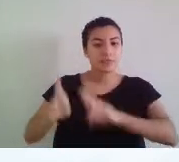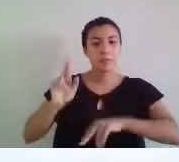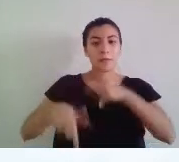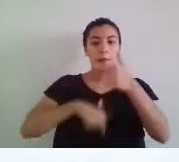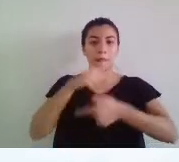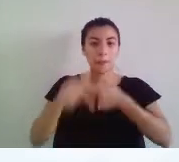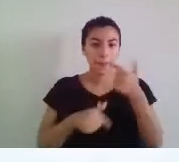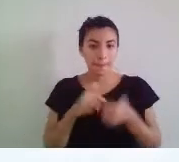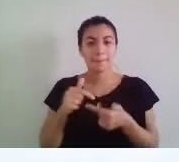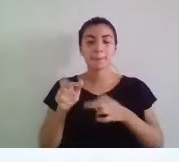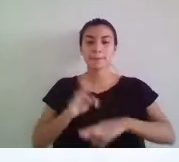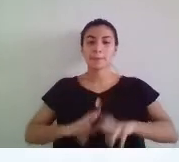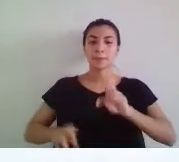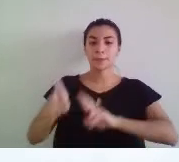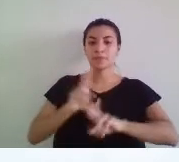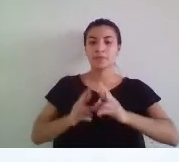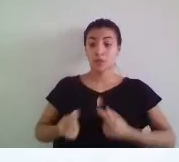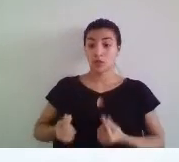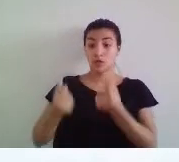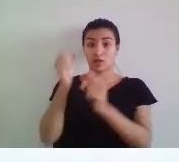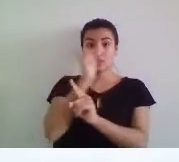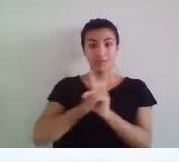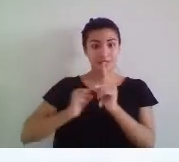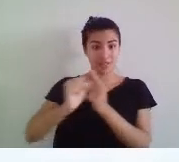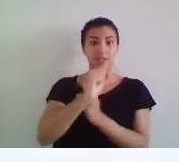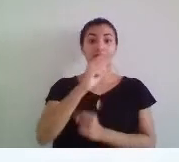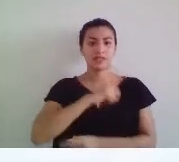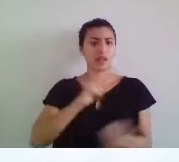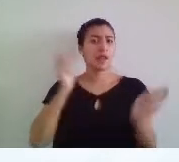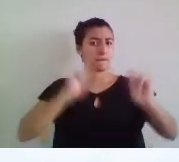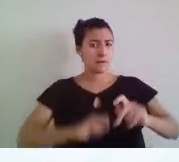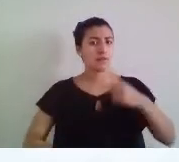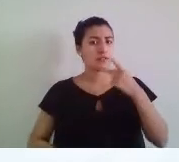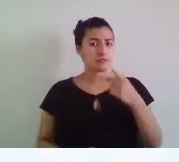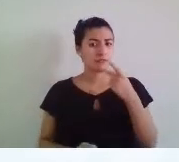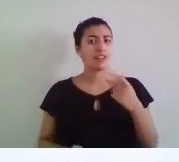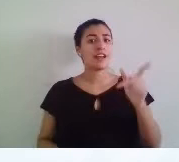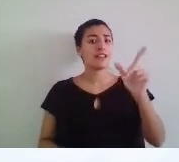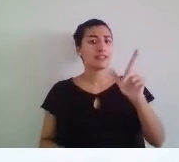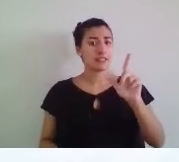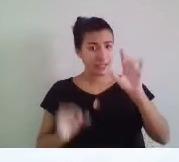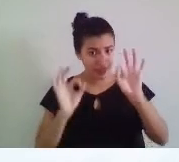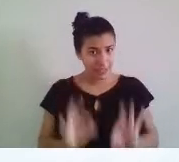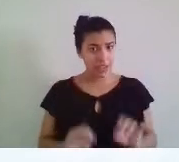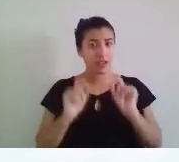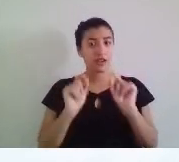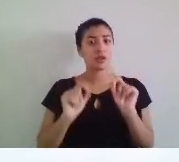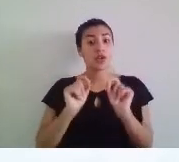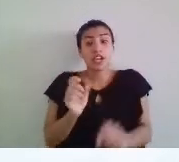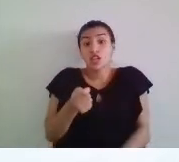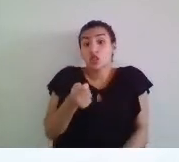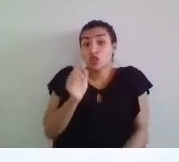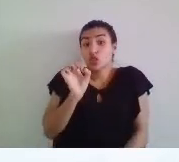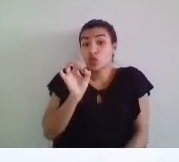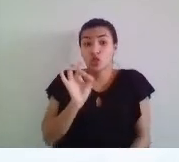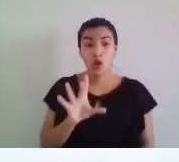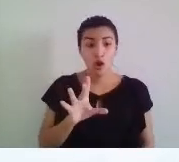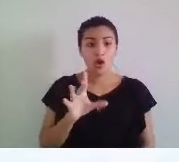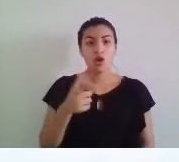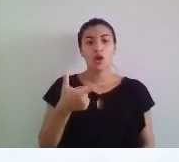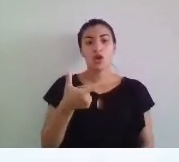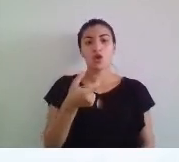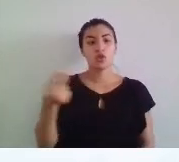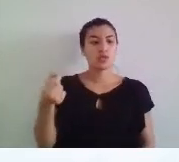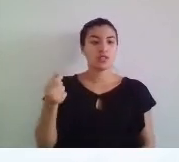de relação econômica e social, tem, e eu posso dizer essa palavra sem medo, apenas 200